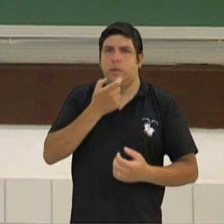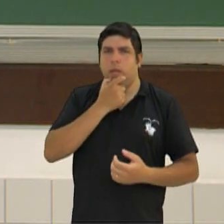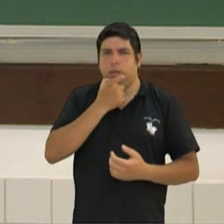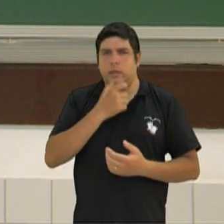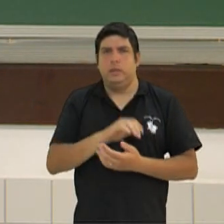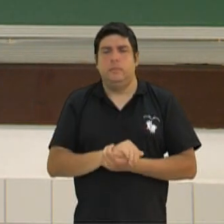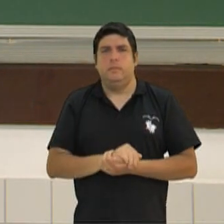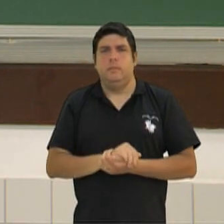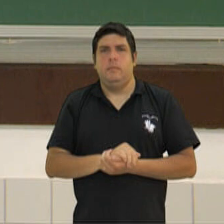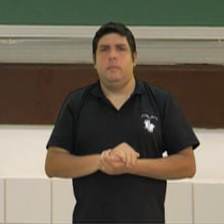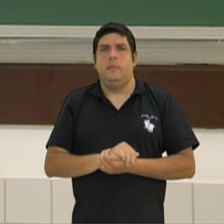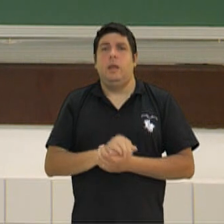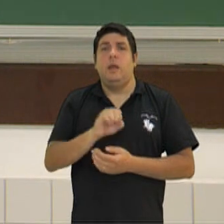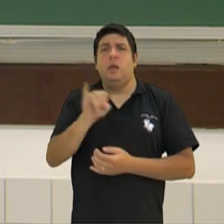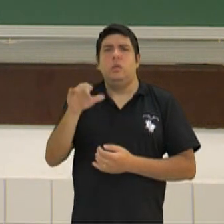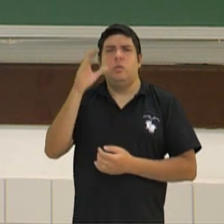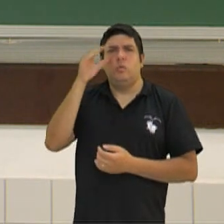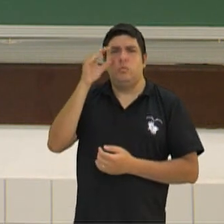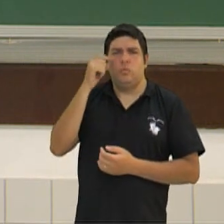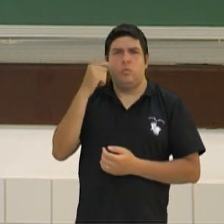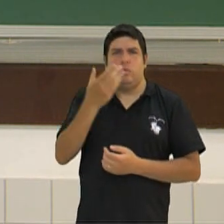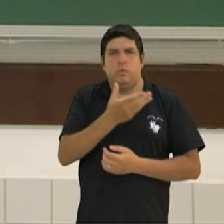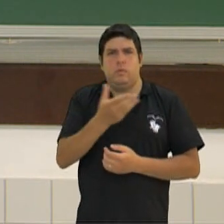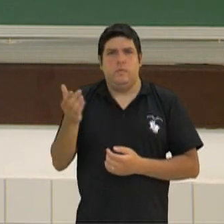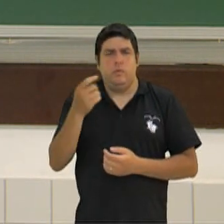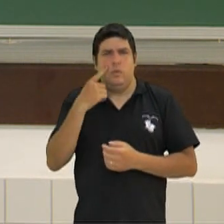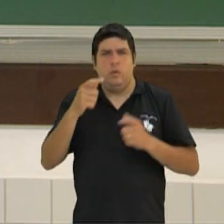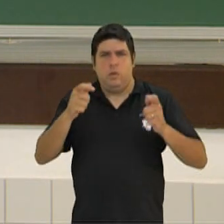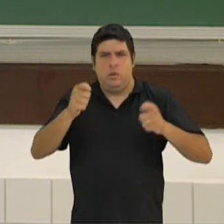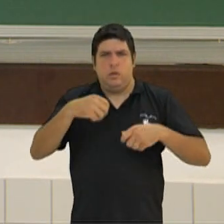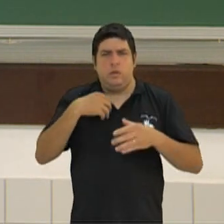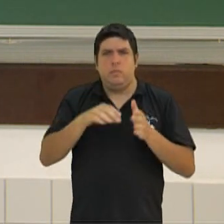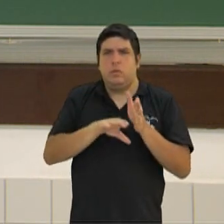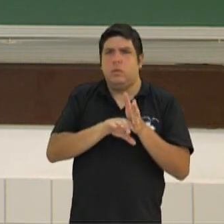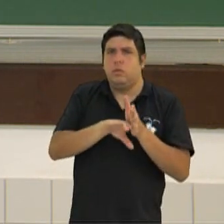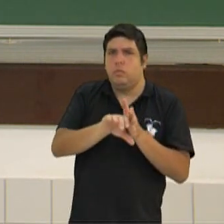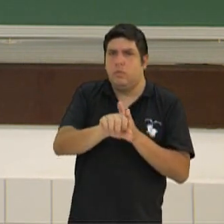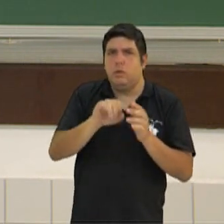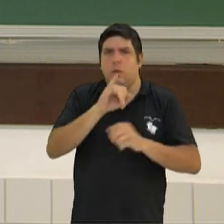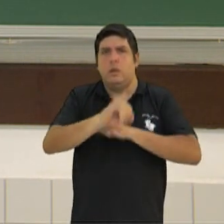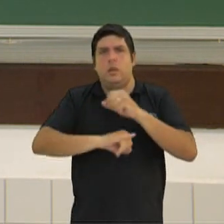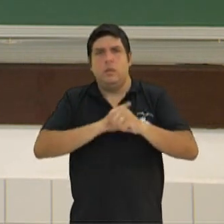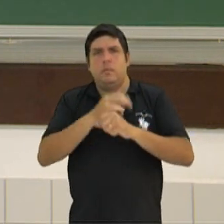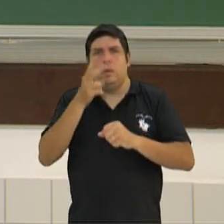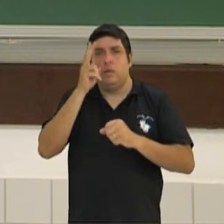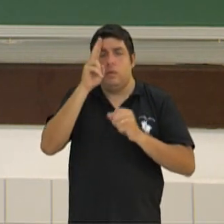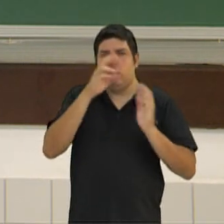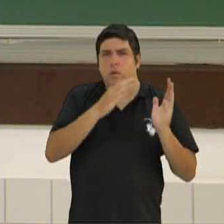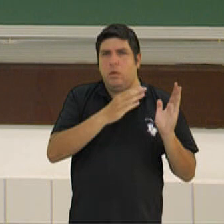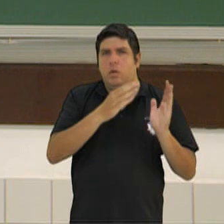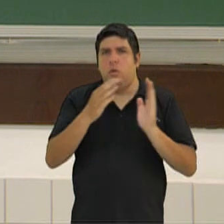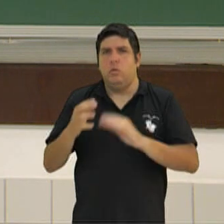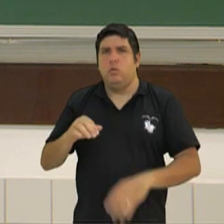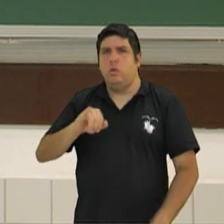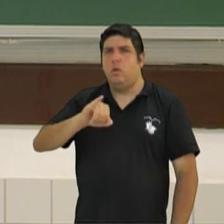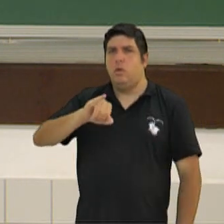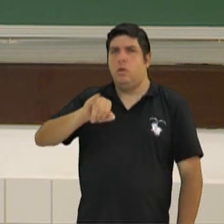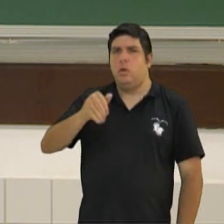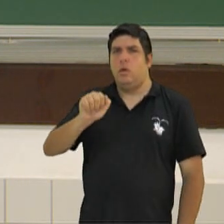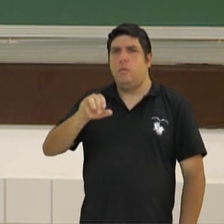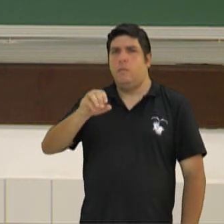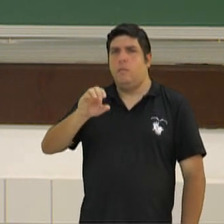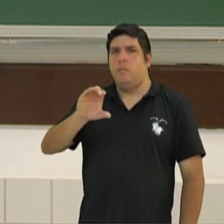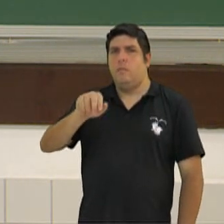encerrar nossa aula agora, se tiver curiosidade, dá uma pegada depois e busca na internet a história do Jack-o'-lantern. É uma história bem legal,